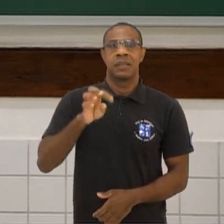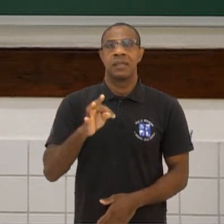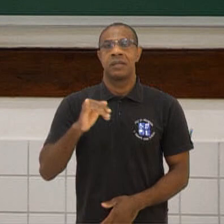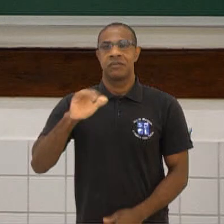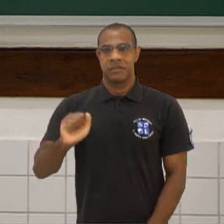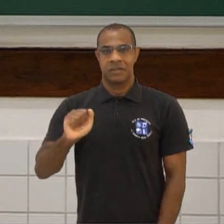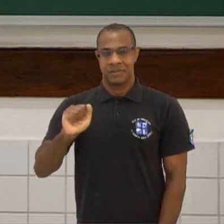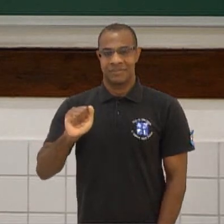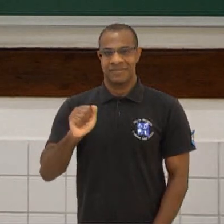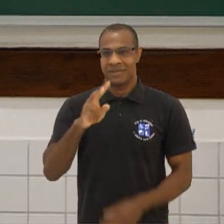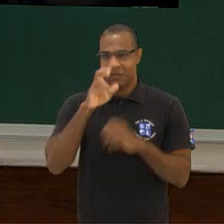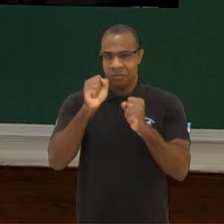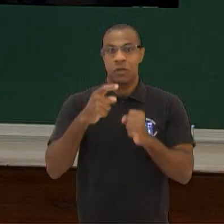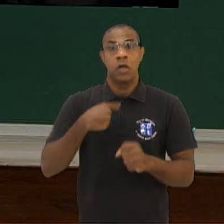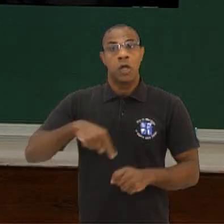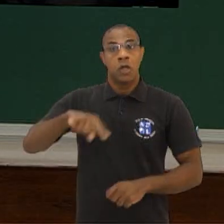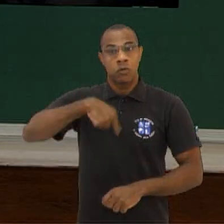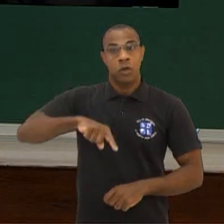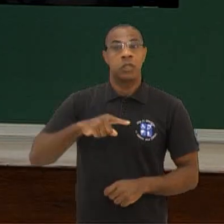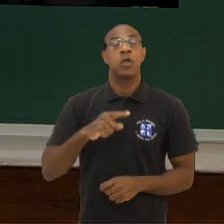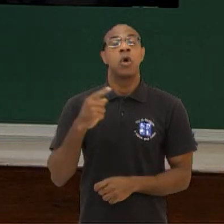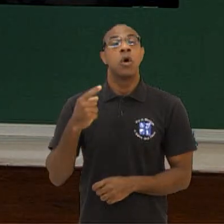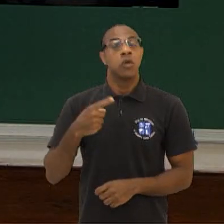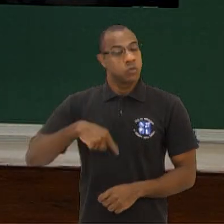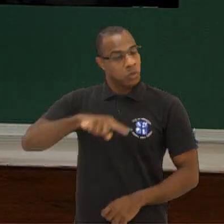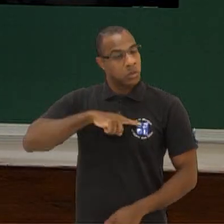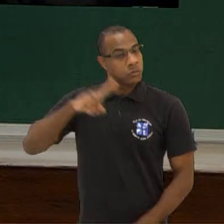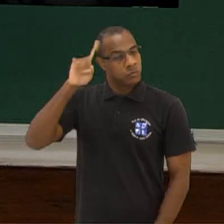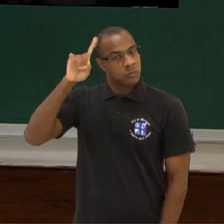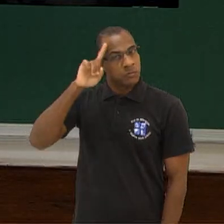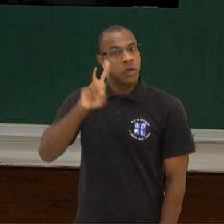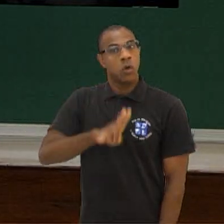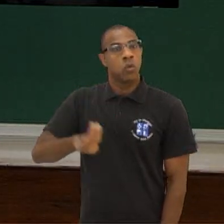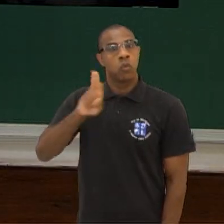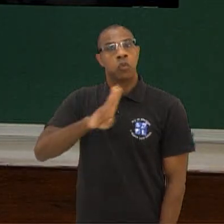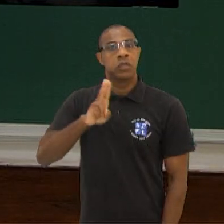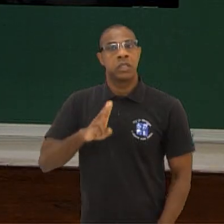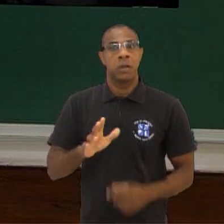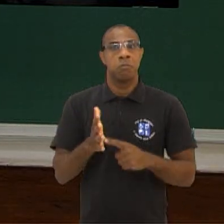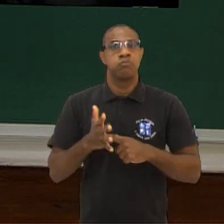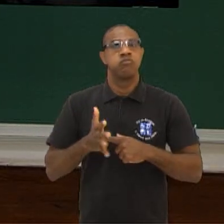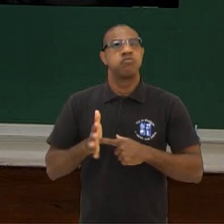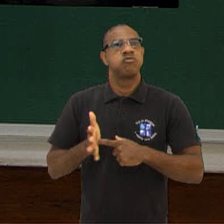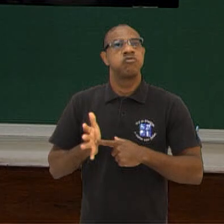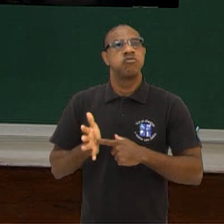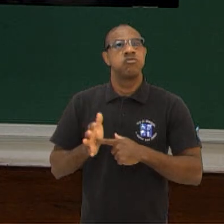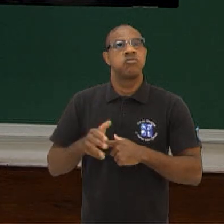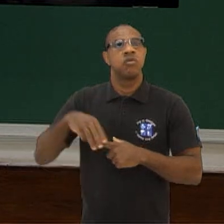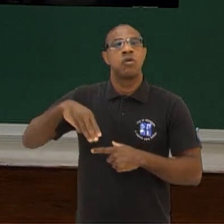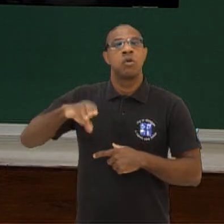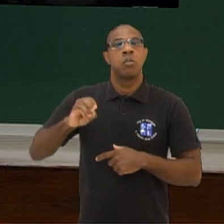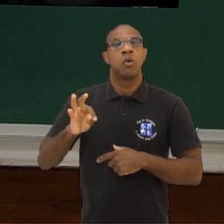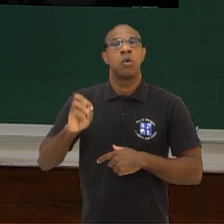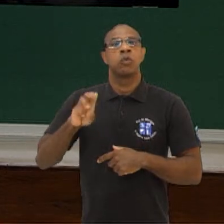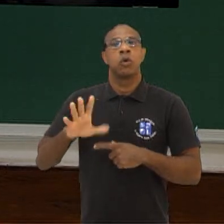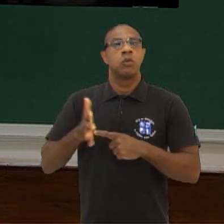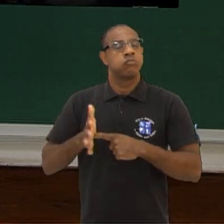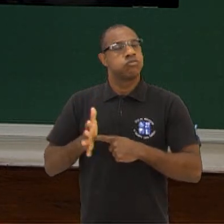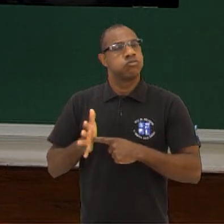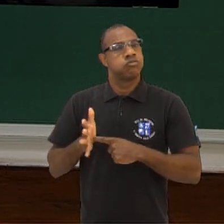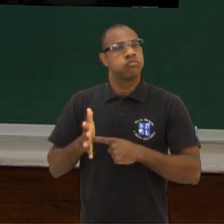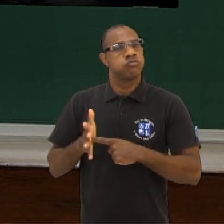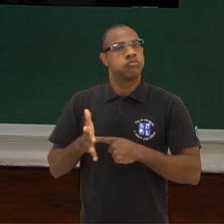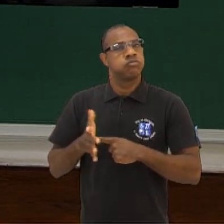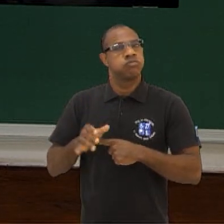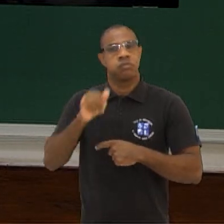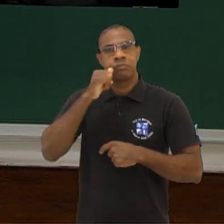dia utiliza muitos motores elétricos. Os motores elétricos são uma realidade cada vez maior, né? E